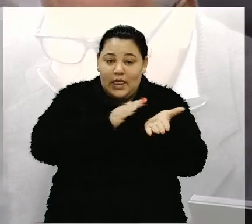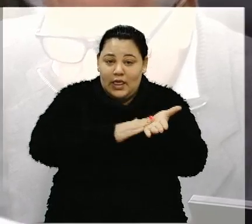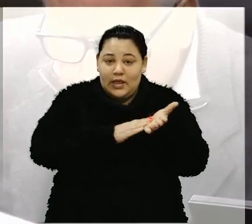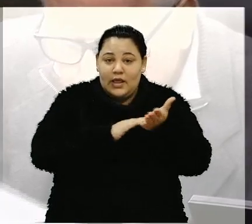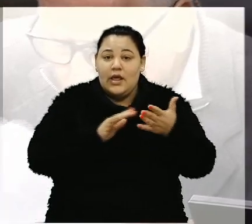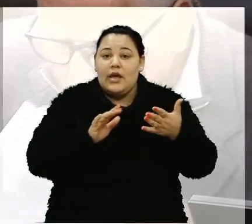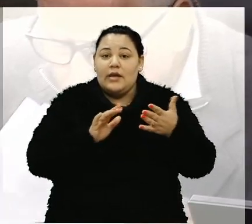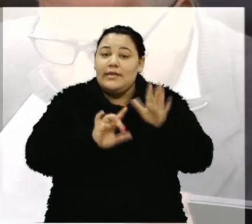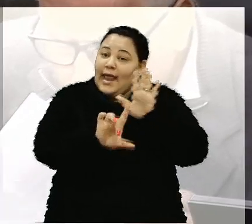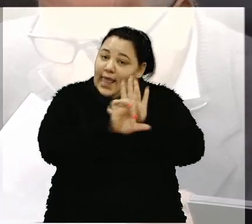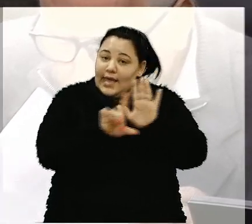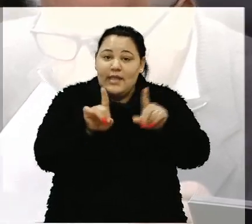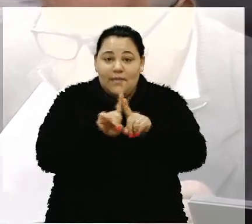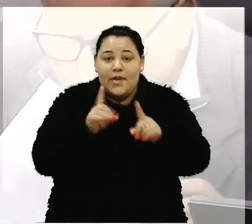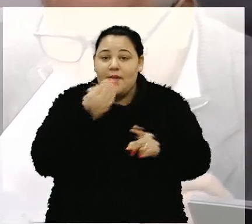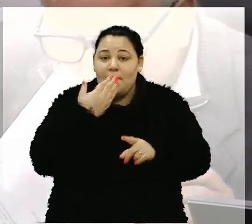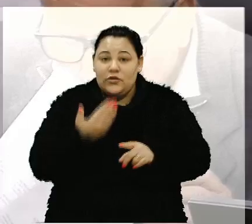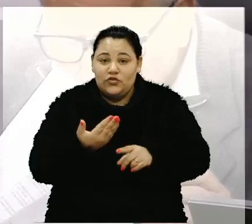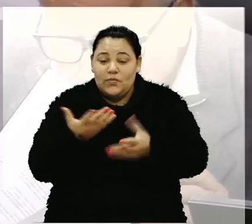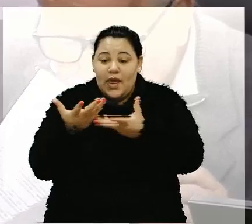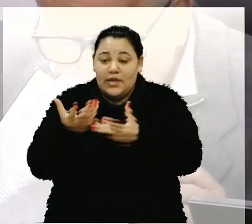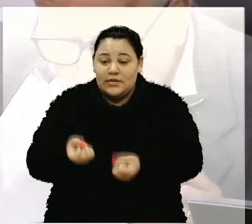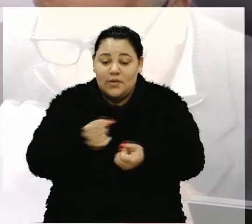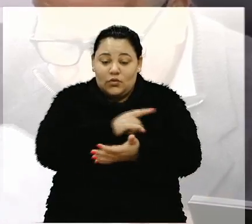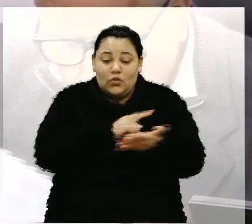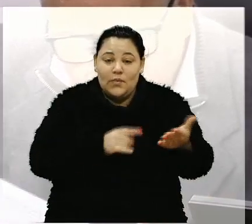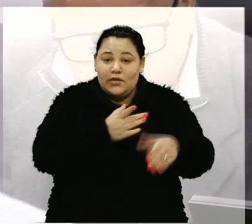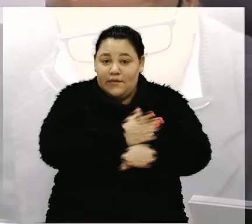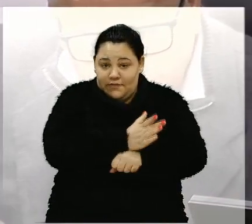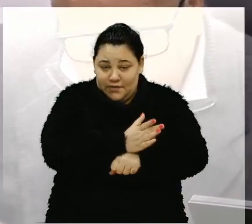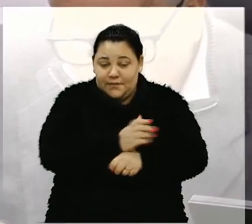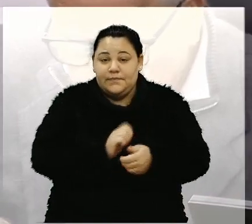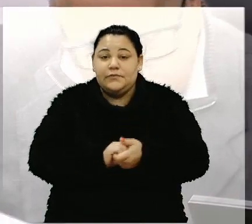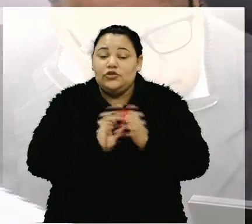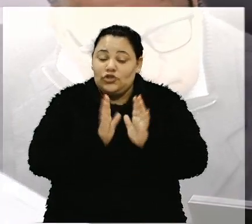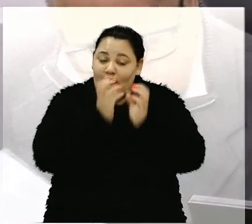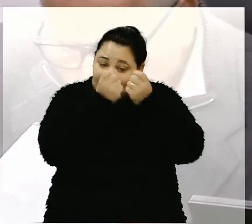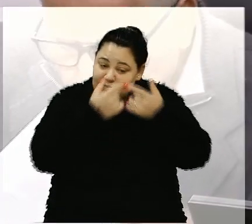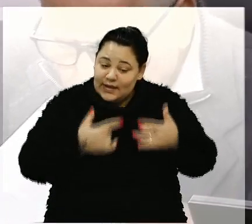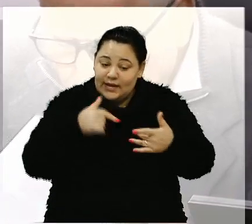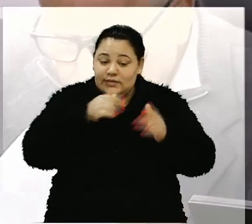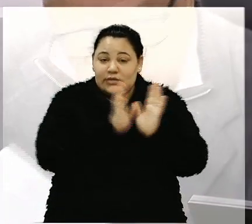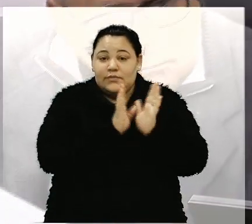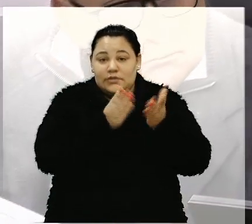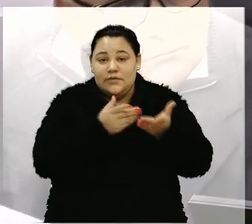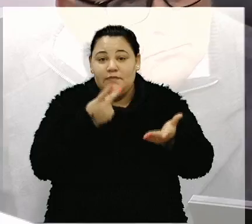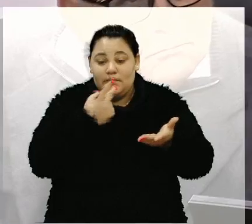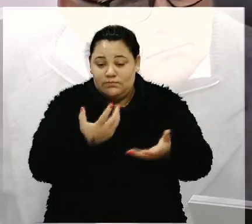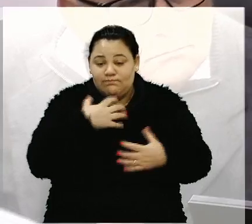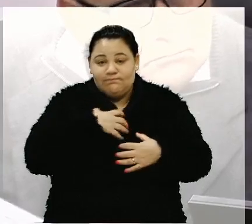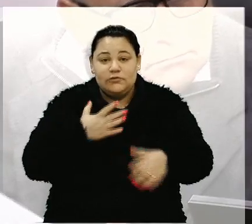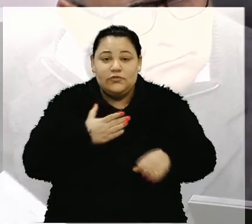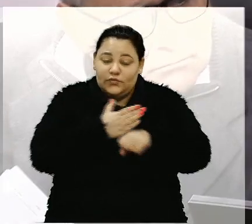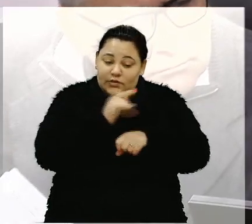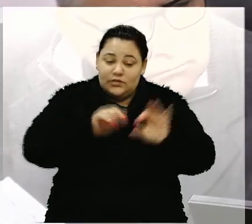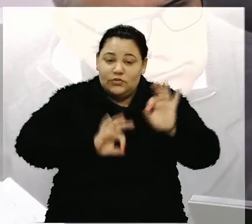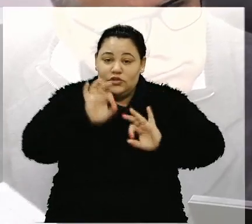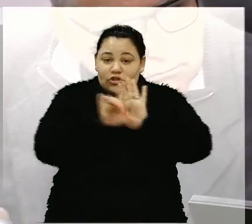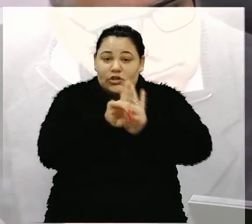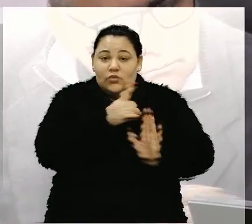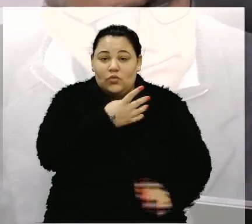regulatórias, revelando-se apto para receber um parecer favorável. Ante ao exposto, essa comissão manifesta-se favorável ao projeto de lei número